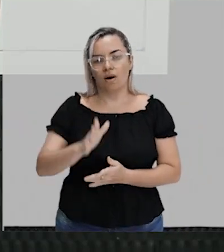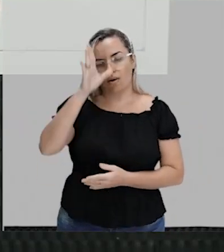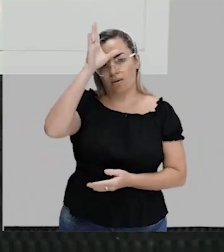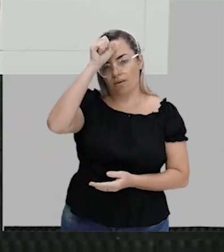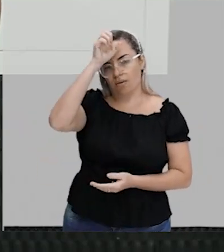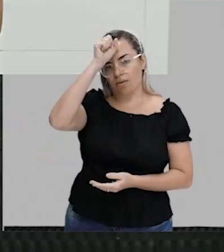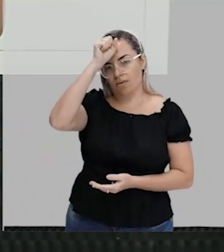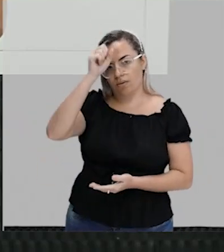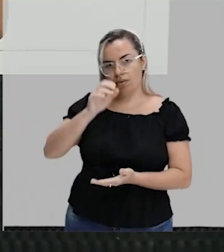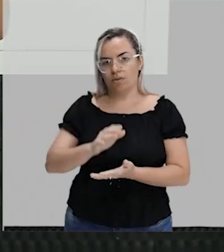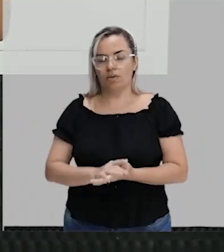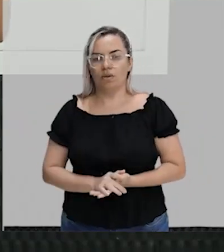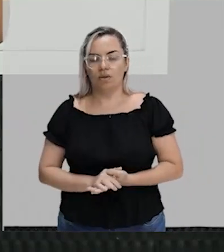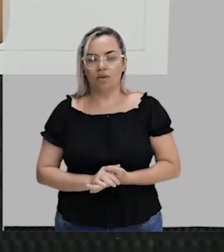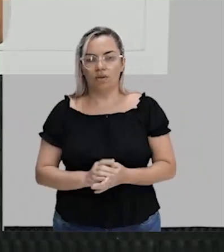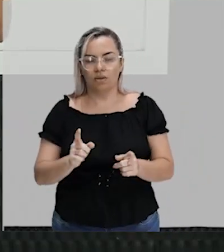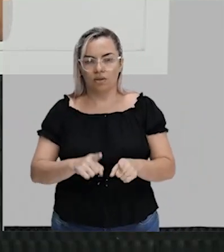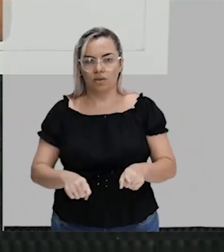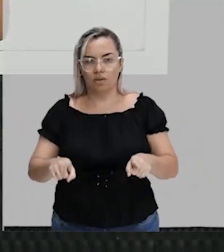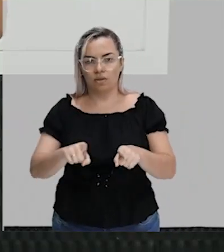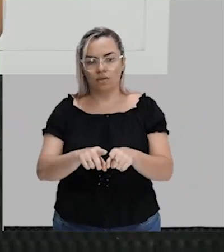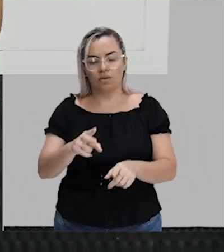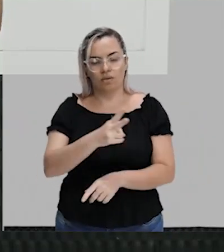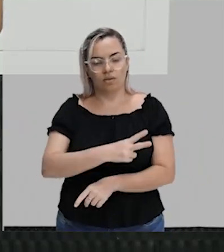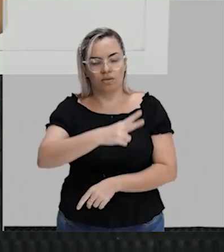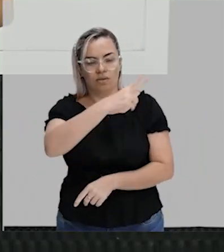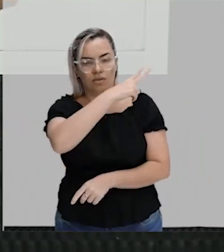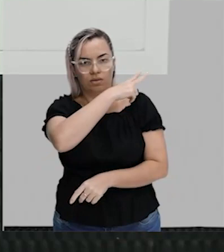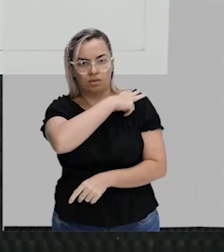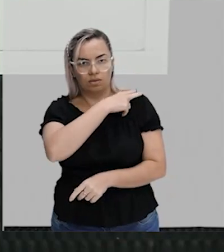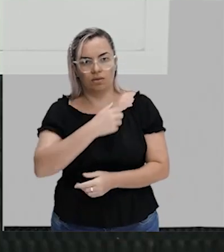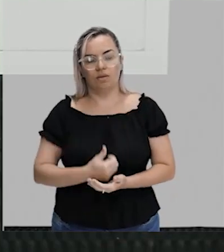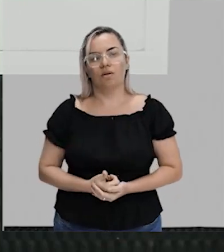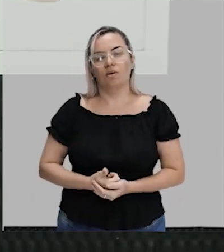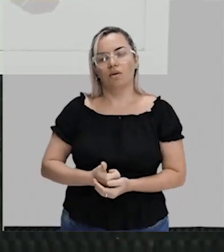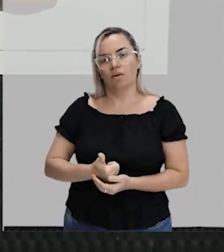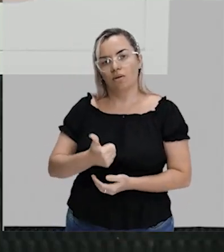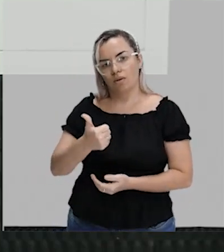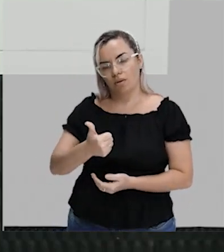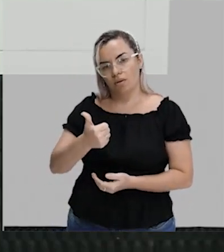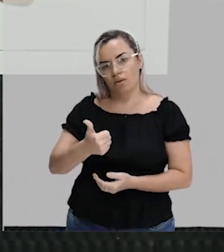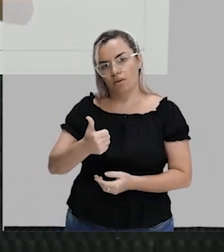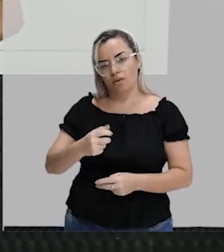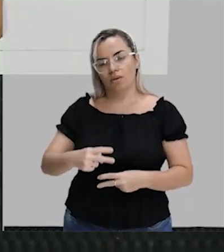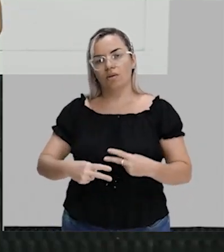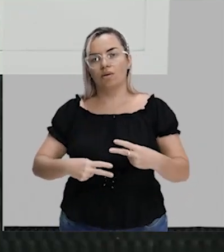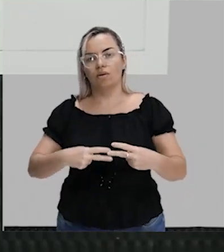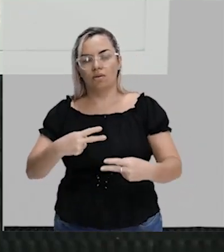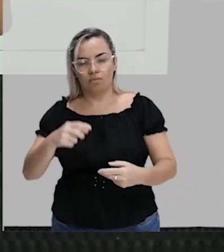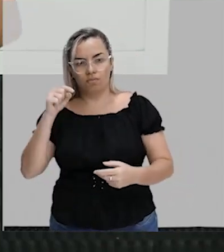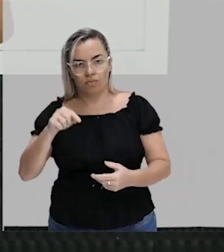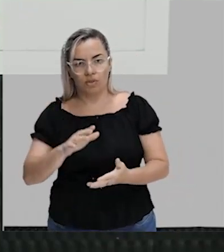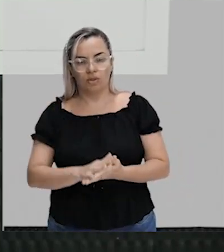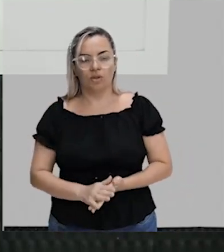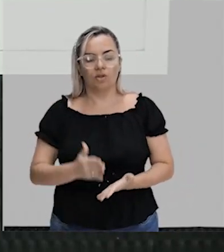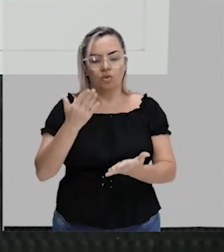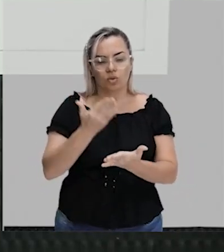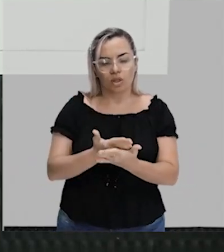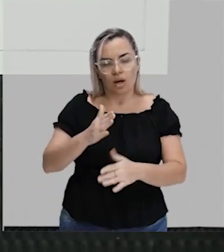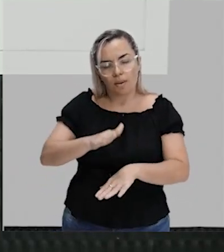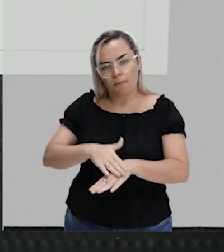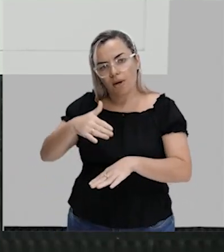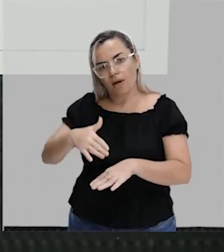novo na segunda série o primeiro período só que a gente vai aprofundar ajudar mais sobre sistema linear mas